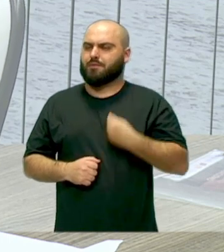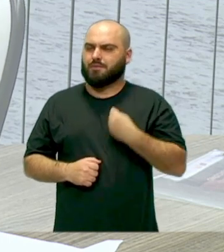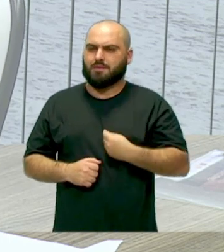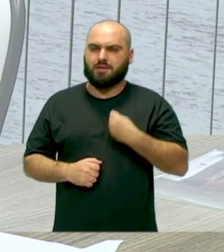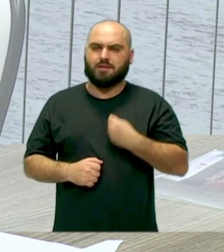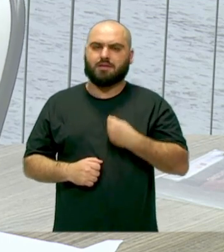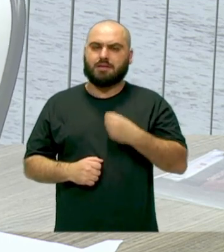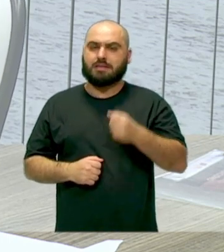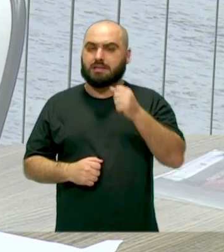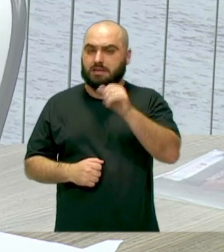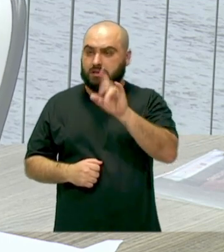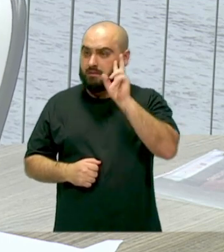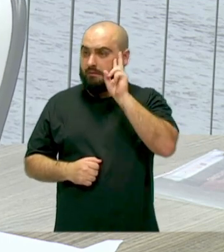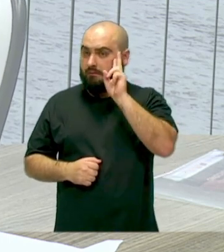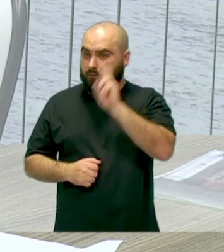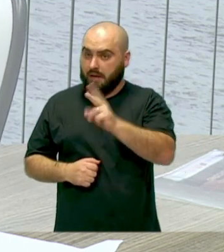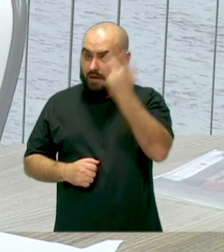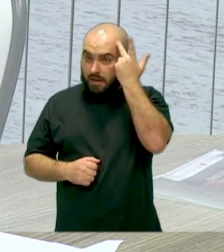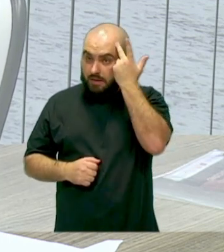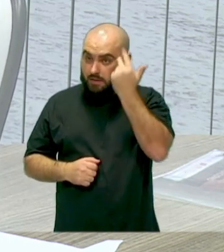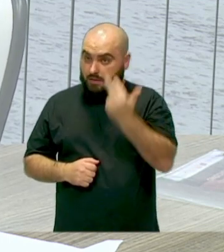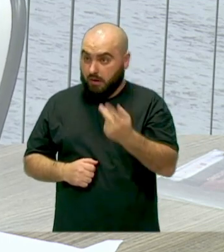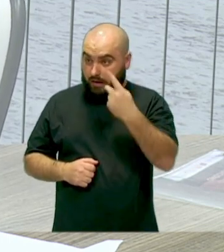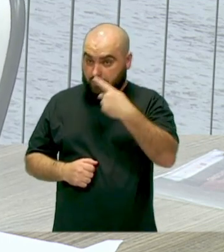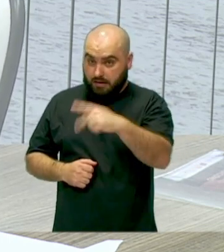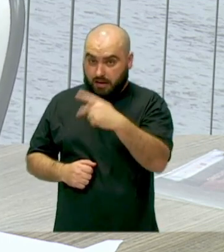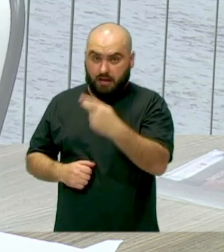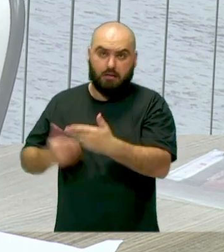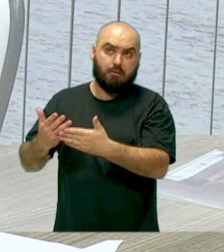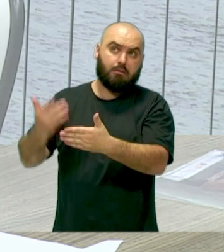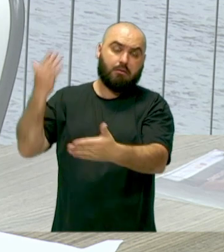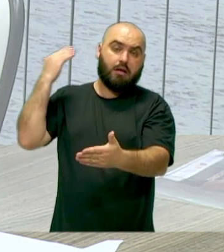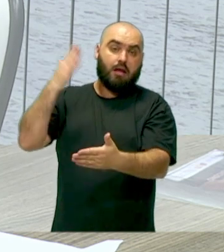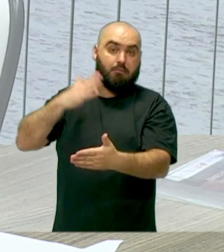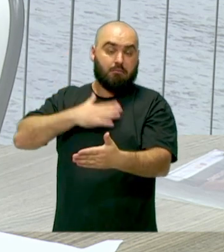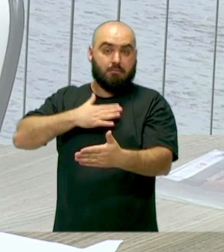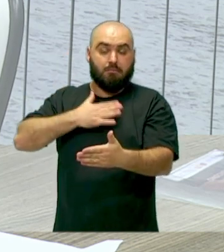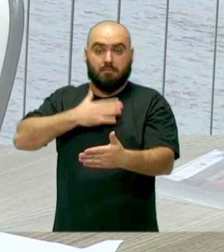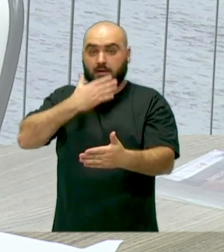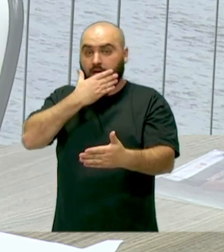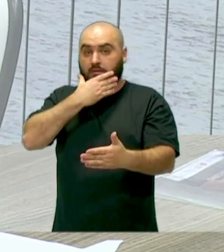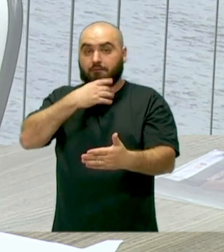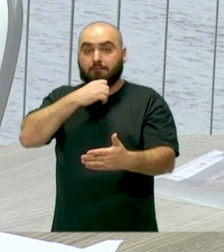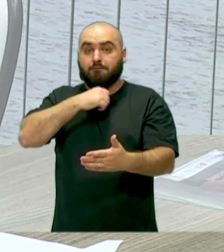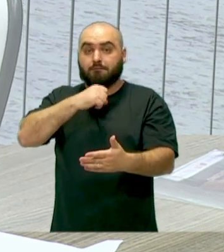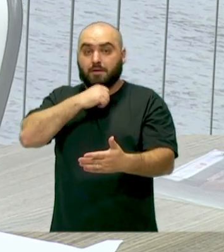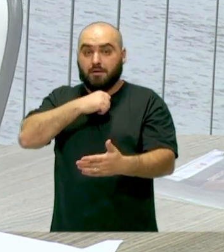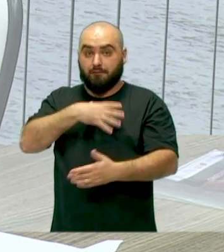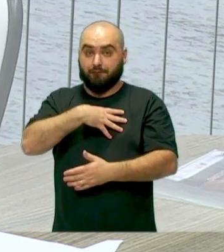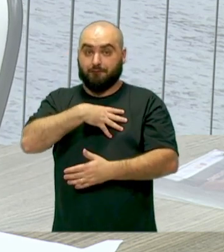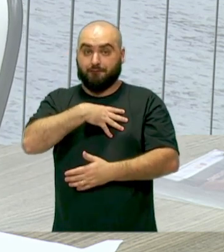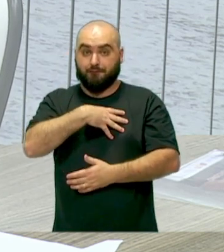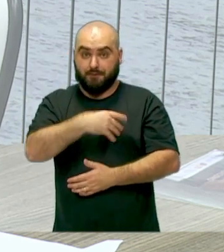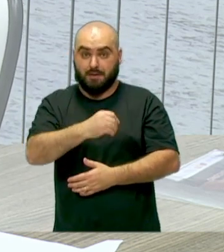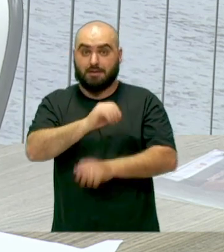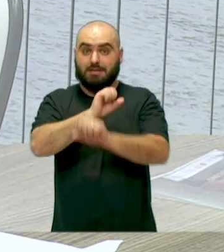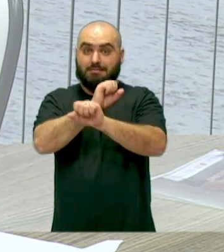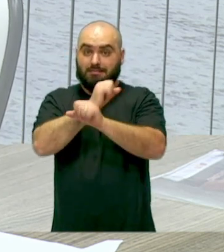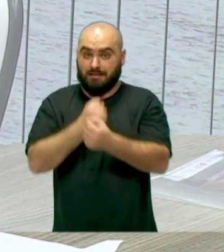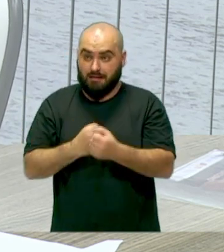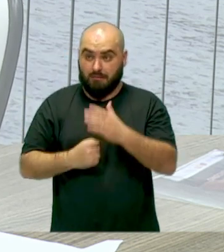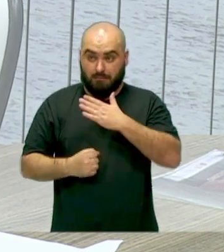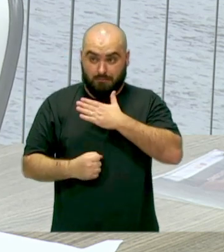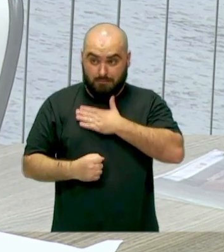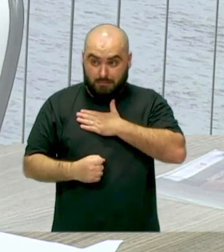buscar na história dele, a minha avó era filha de escravos.